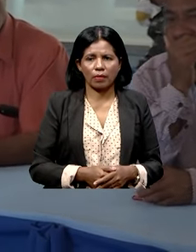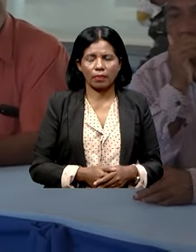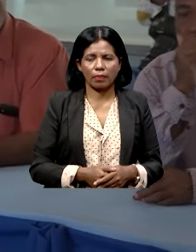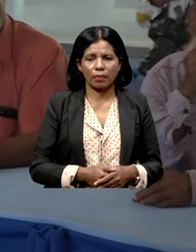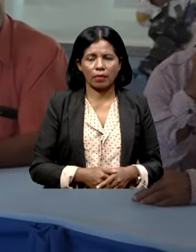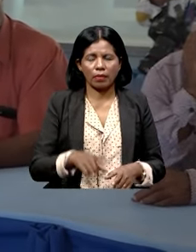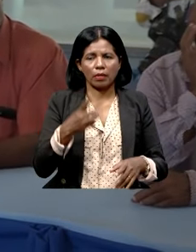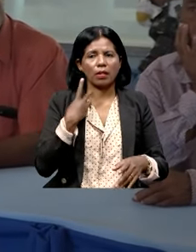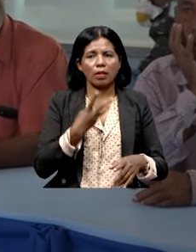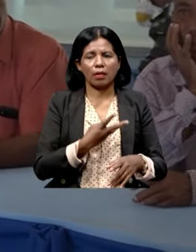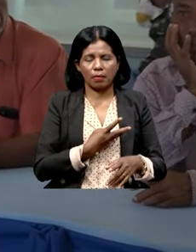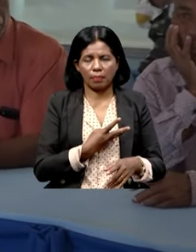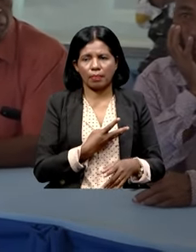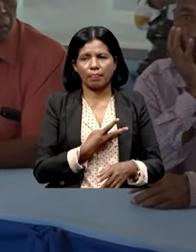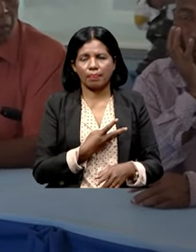amimos.